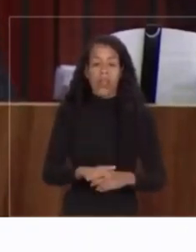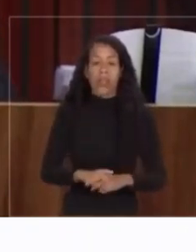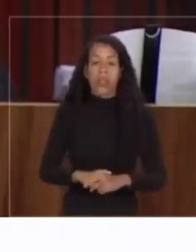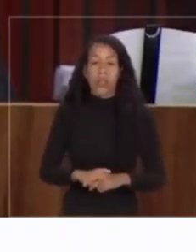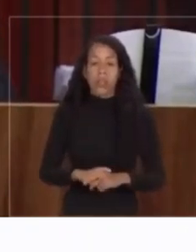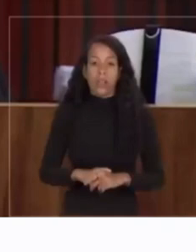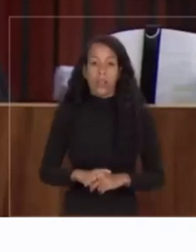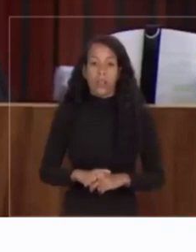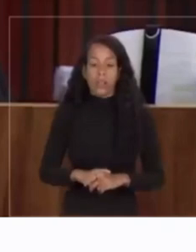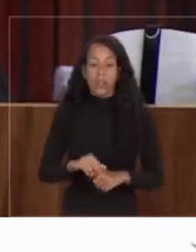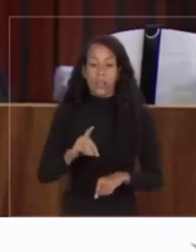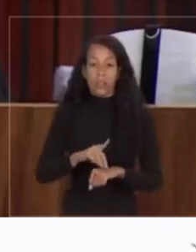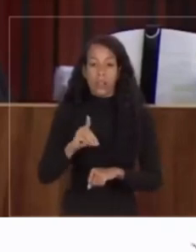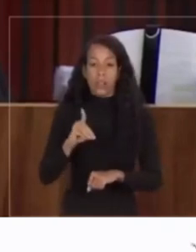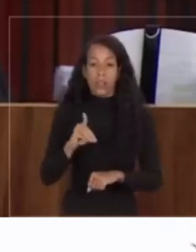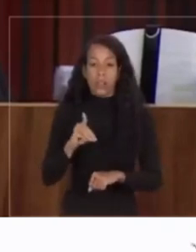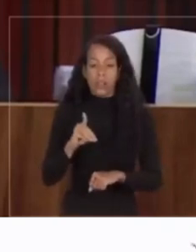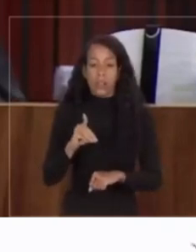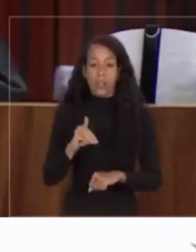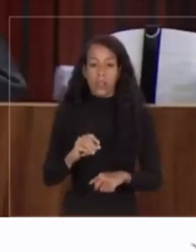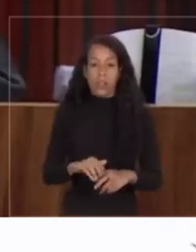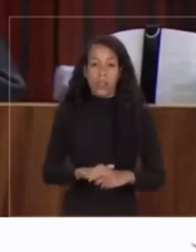ordinários. Doutor